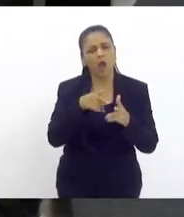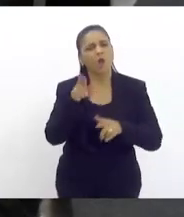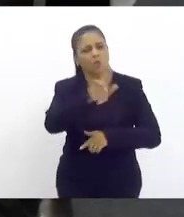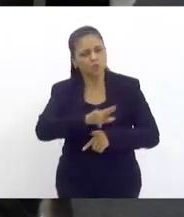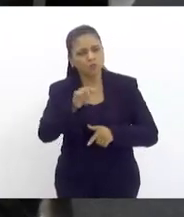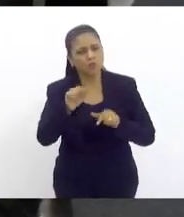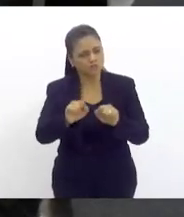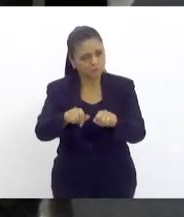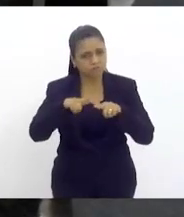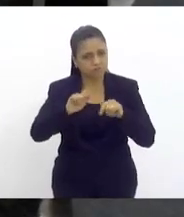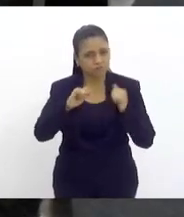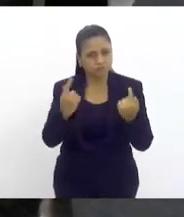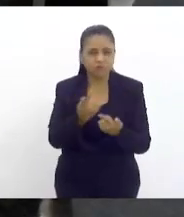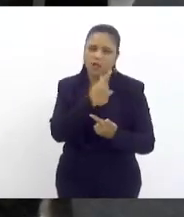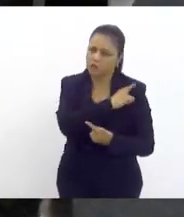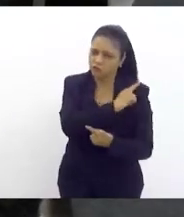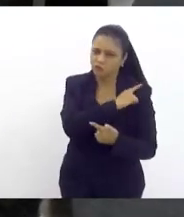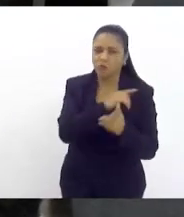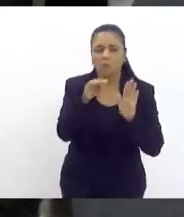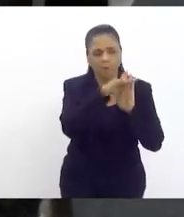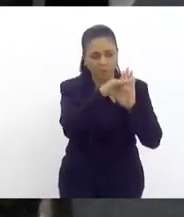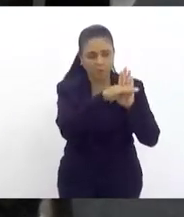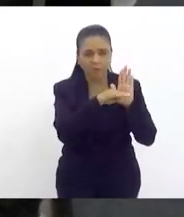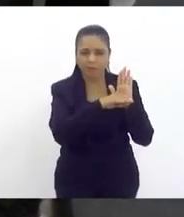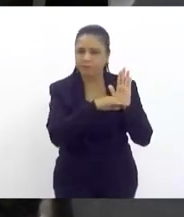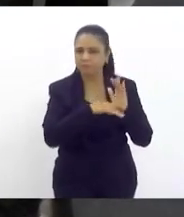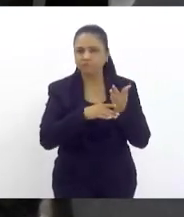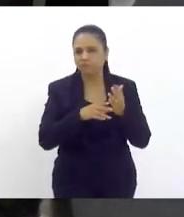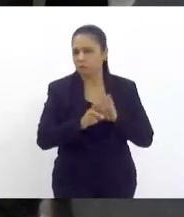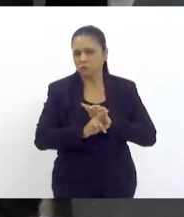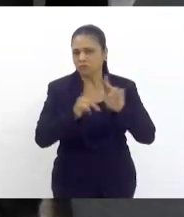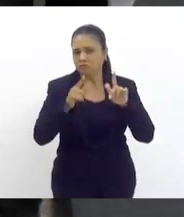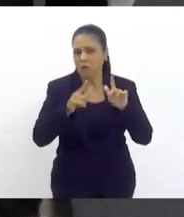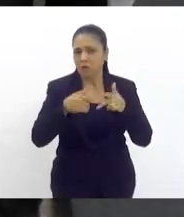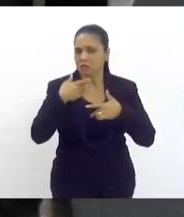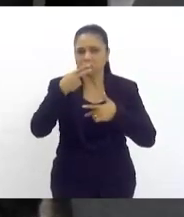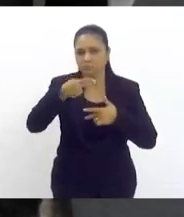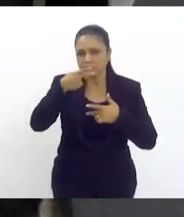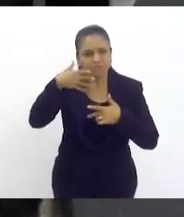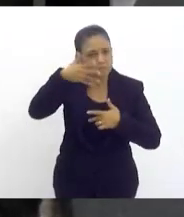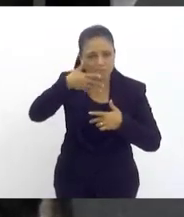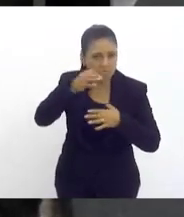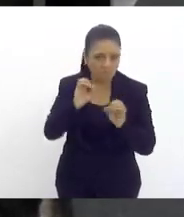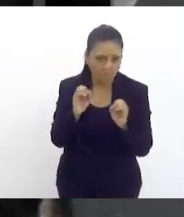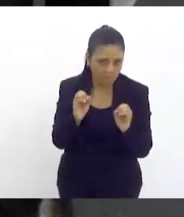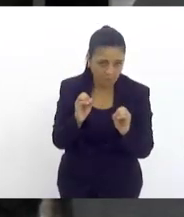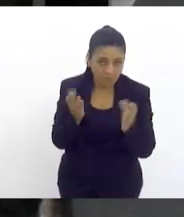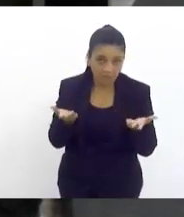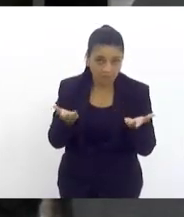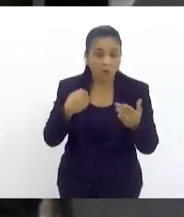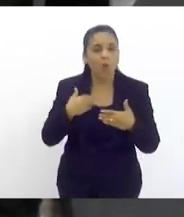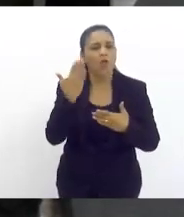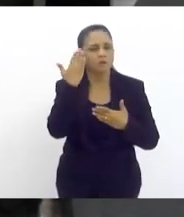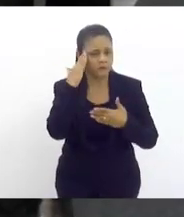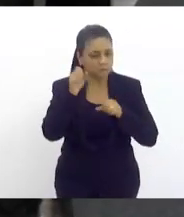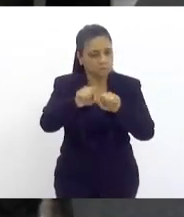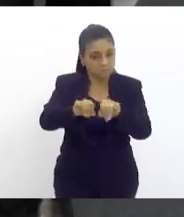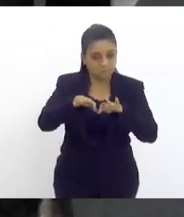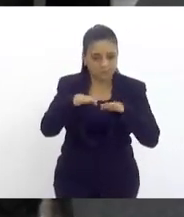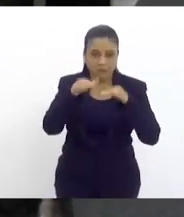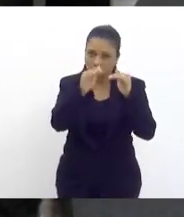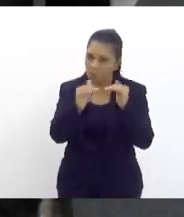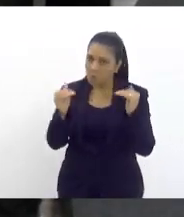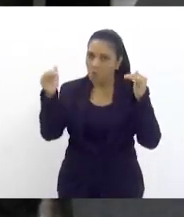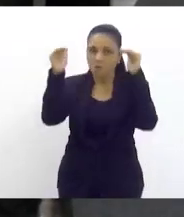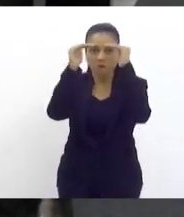nessa gestão, nessa pauta, então não estamos falando nada diferente disso. Eu entendo que o plenário é soberano, senhor